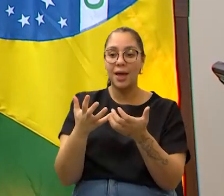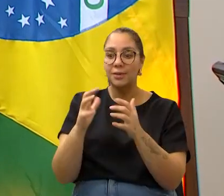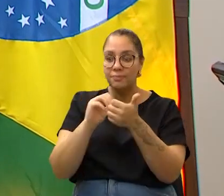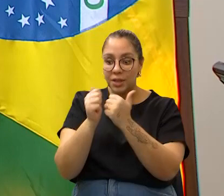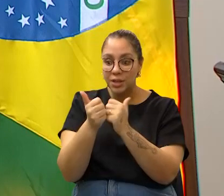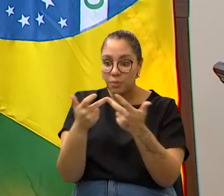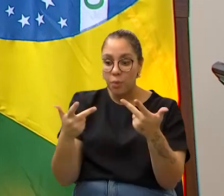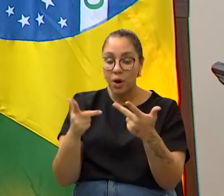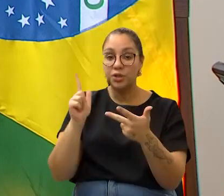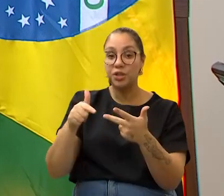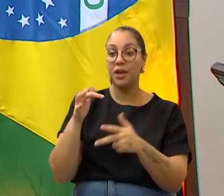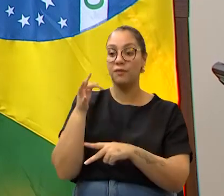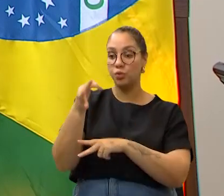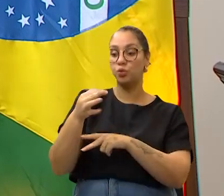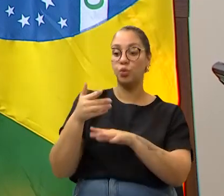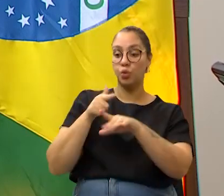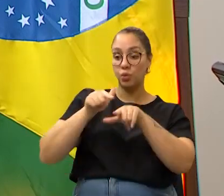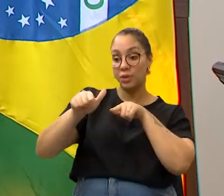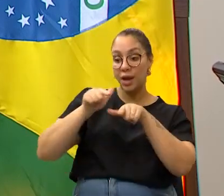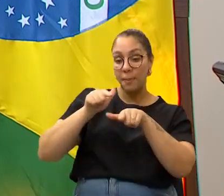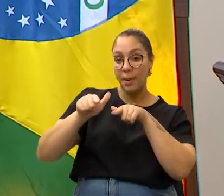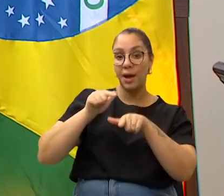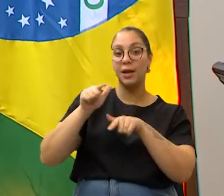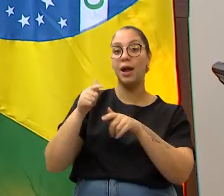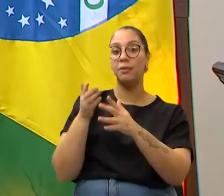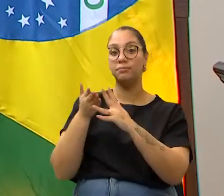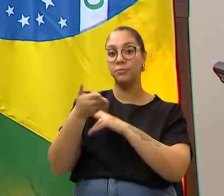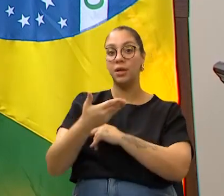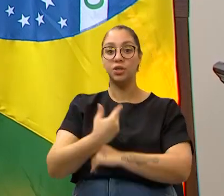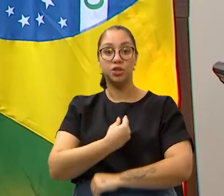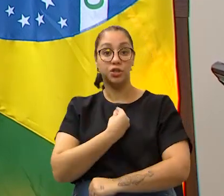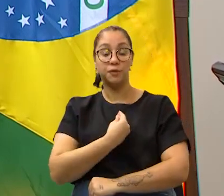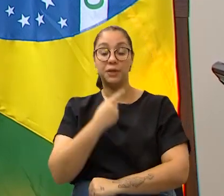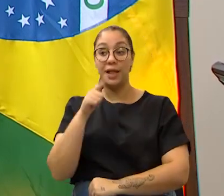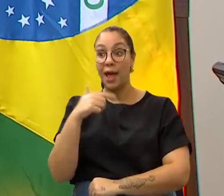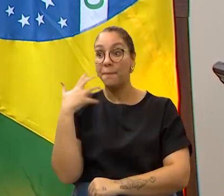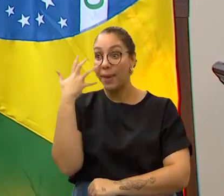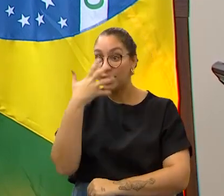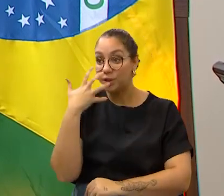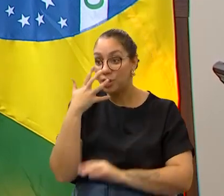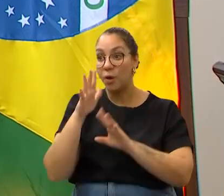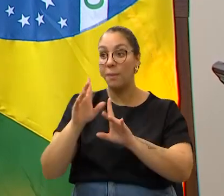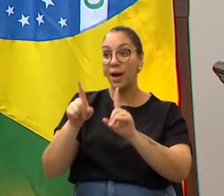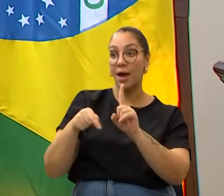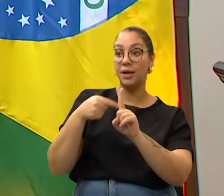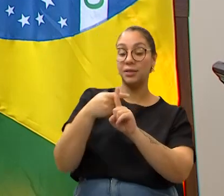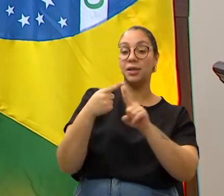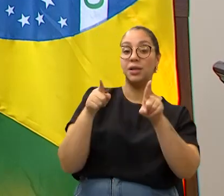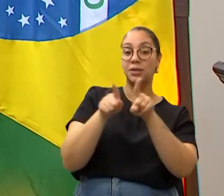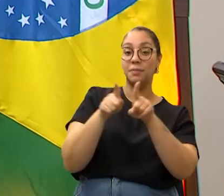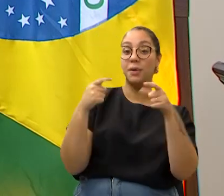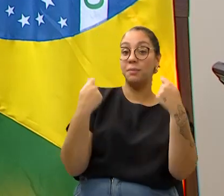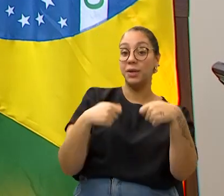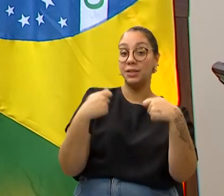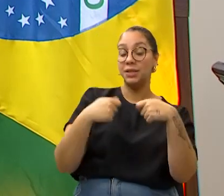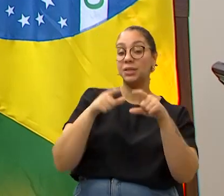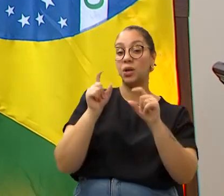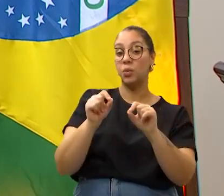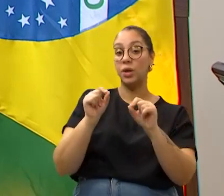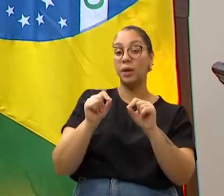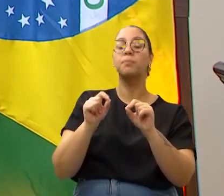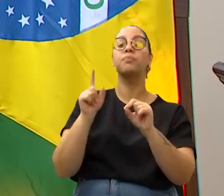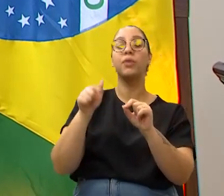abraçar o esporte como uma carreira, como um meio de vida, não só por paixão, mas que ele precise e